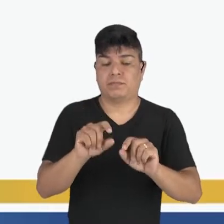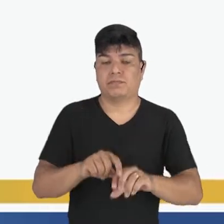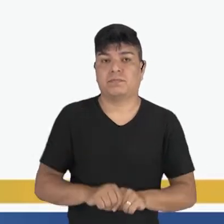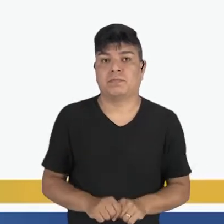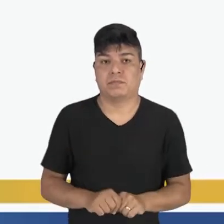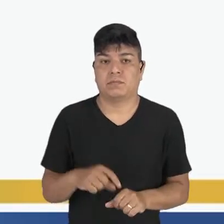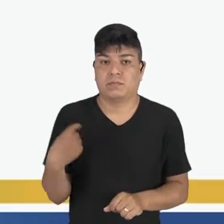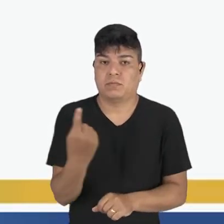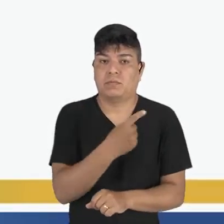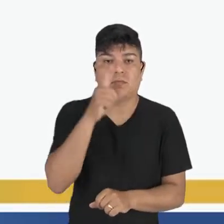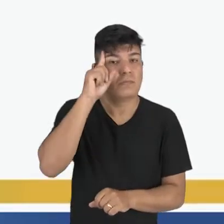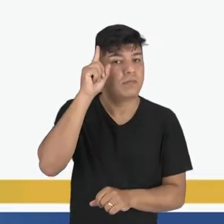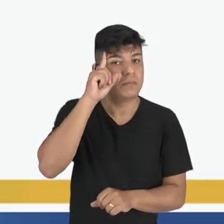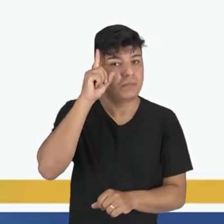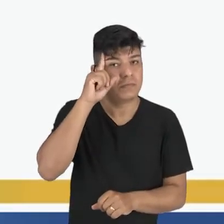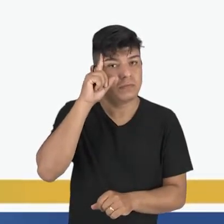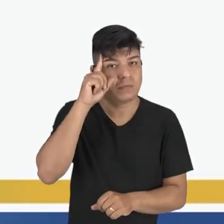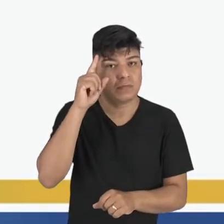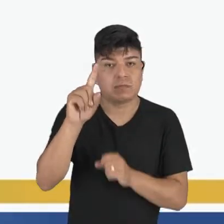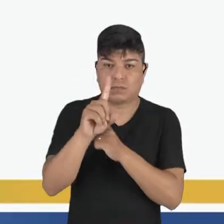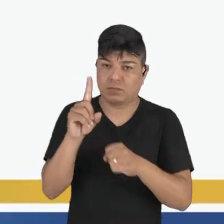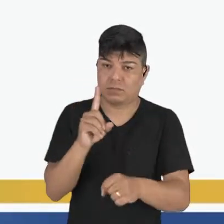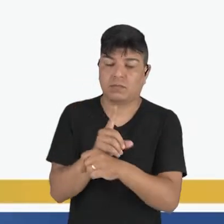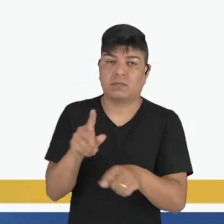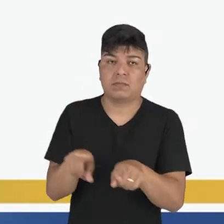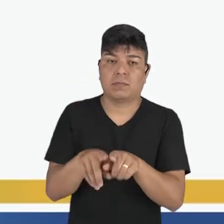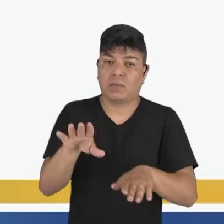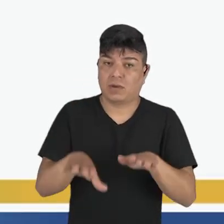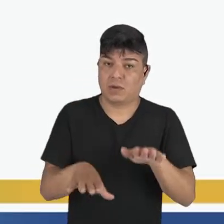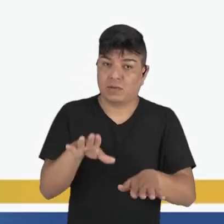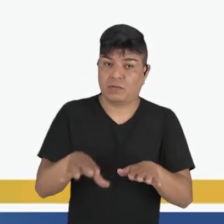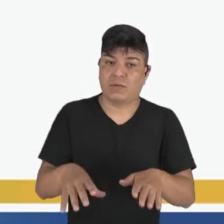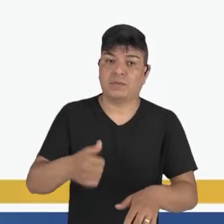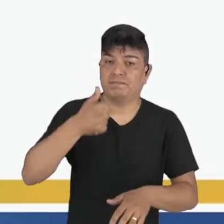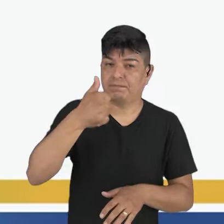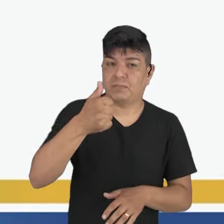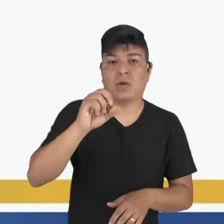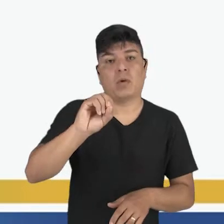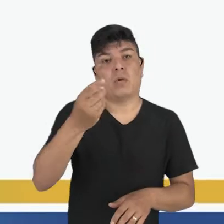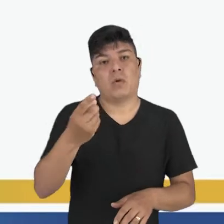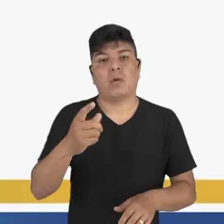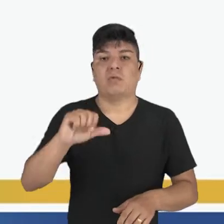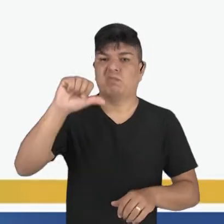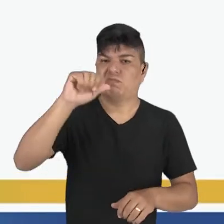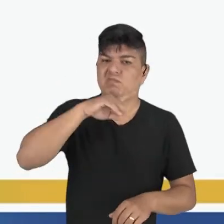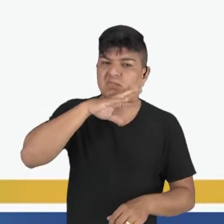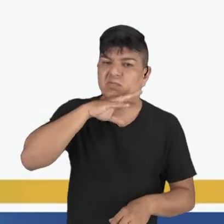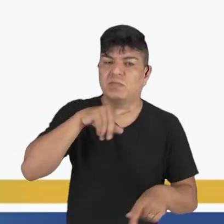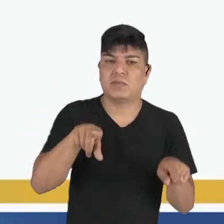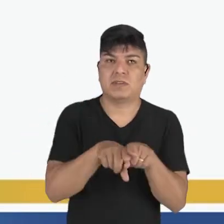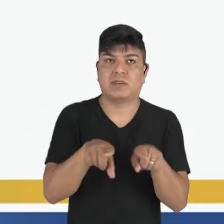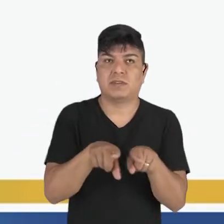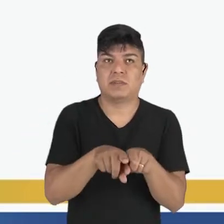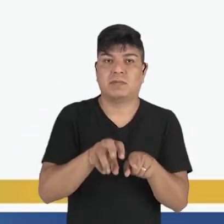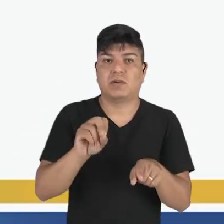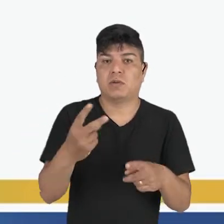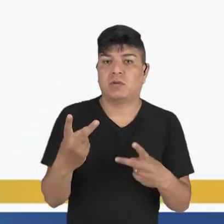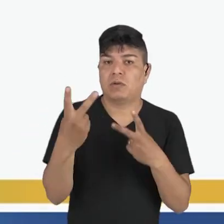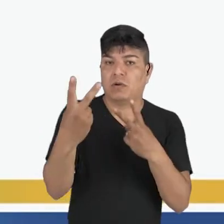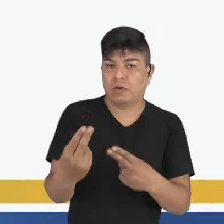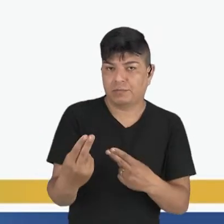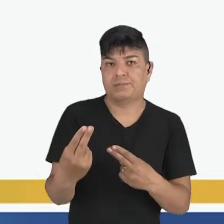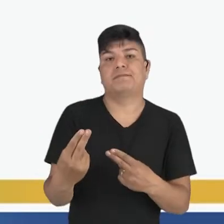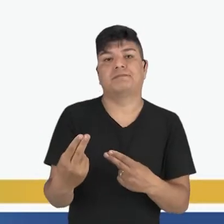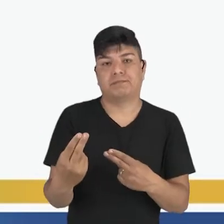né, no nosso cotidiano, na nossa sociedade. Às vezes impactos positivos e às vezes impactos negativos, ou ambos ao